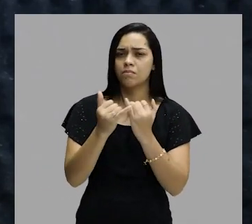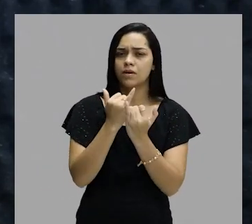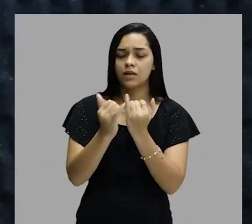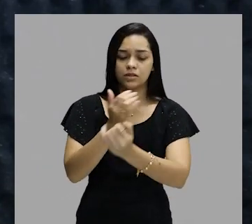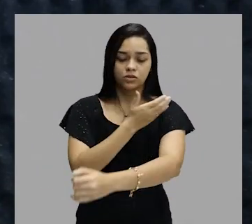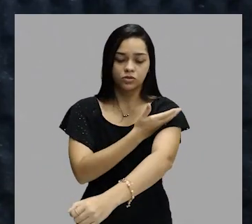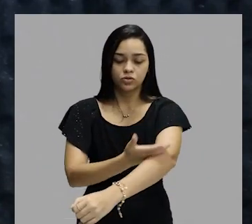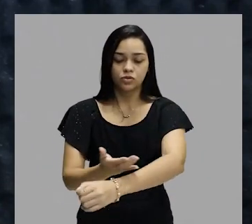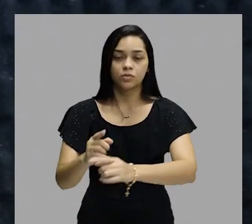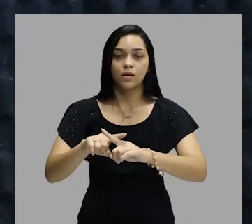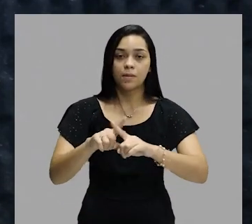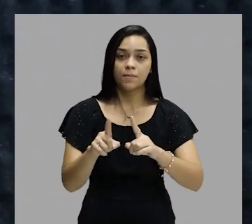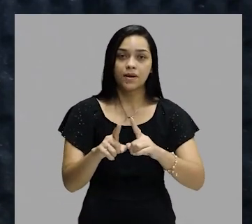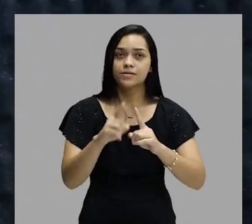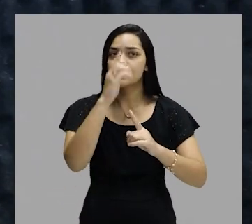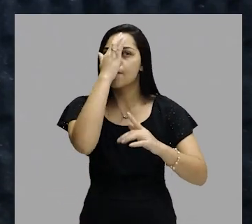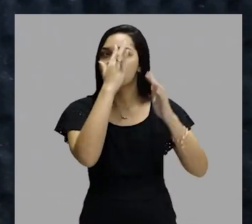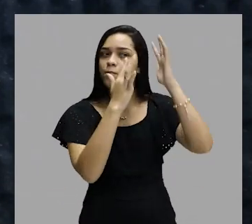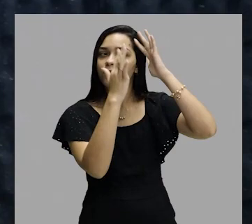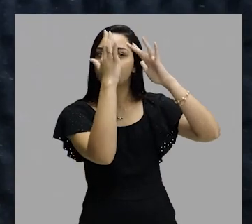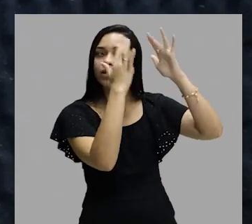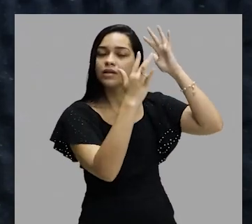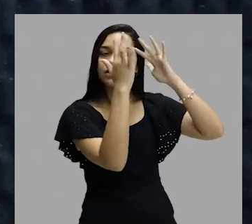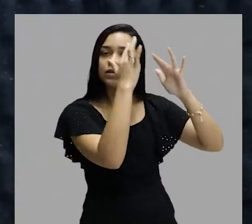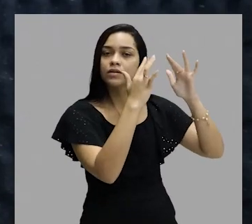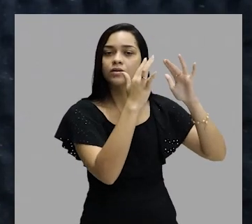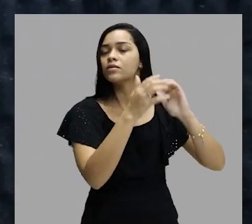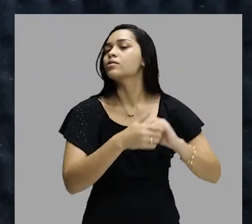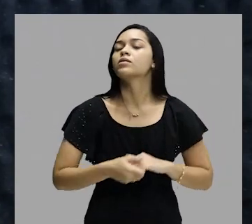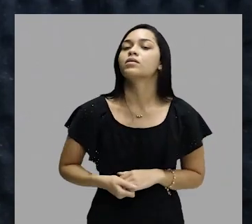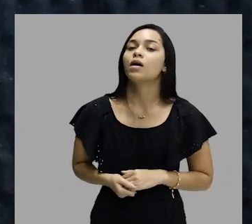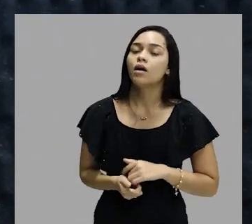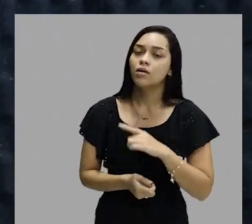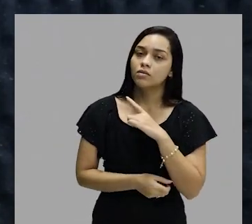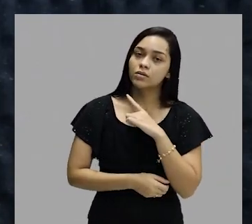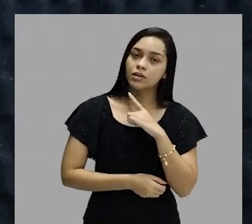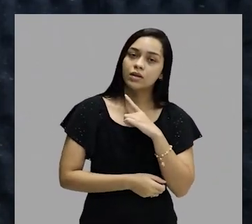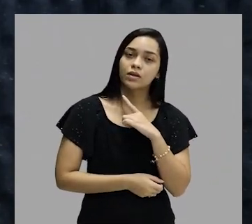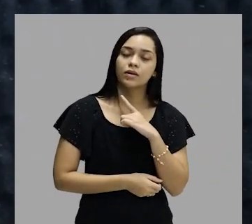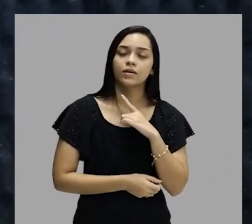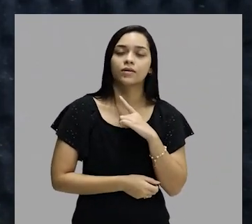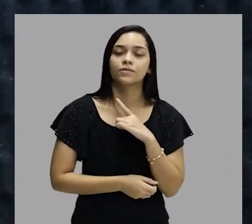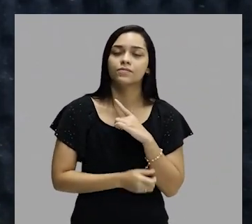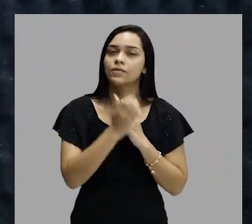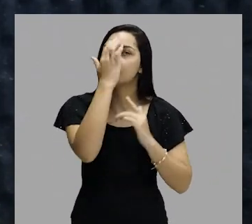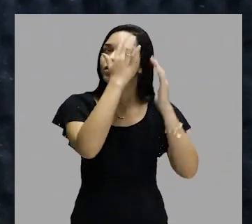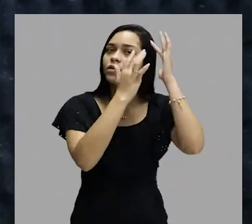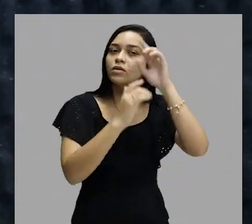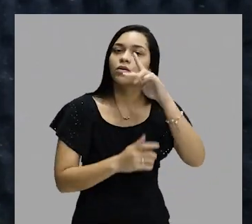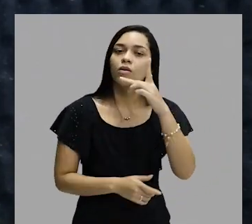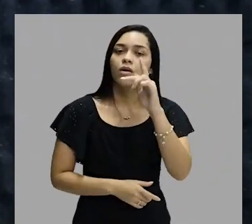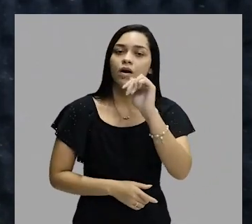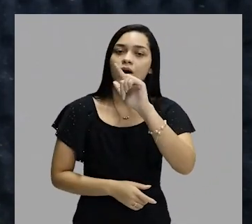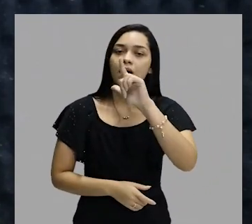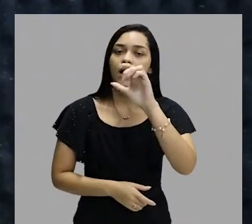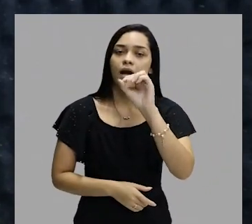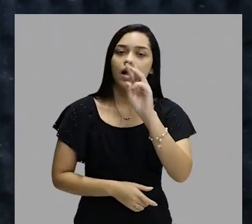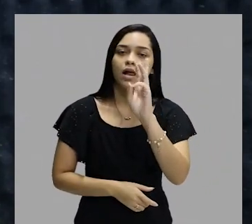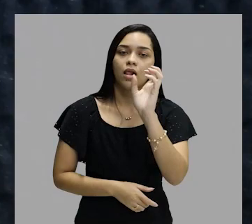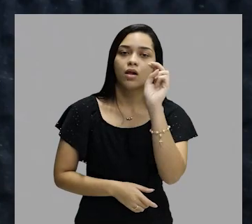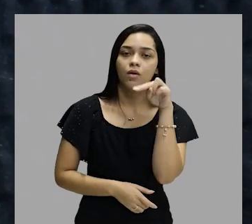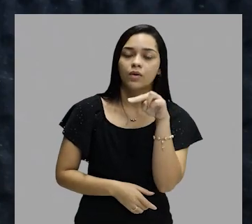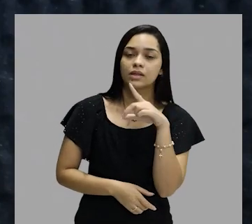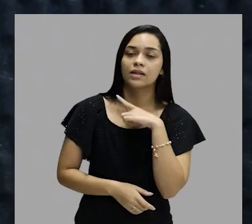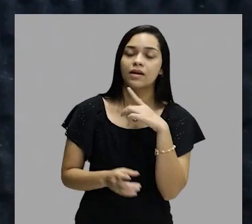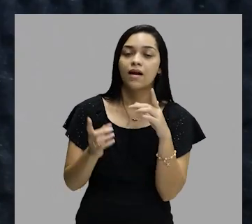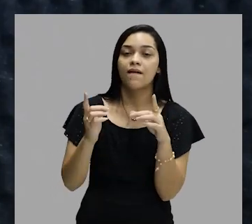na verdade é fantasia. Tá? Então, Halloween costume é a fantasia do Halloween. Bom? Então, isso são